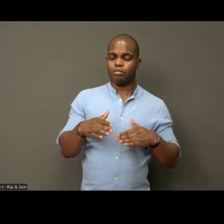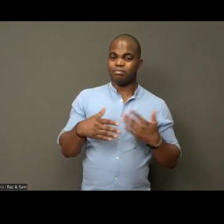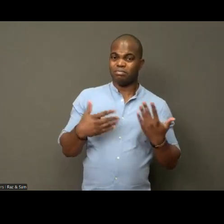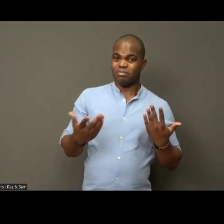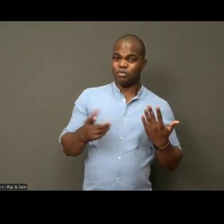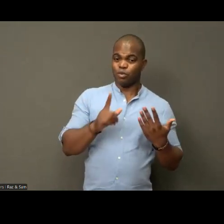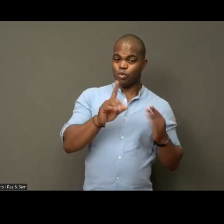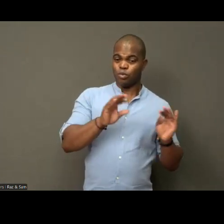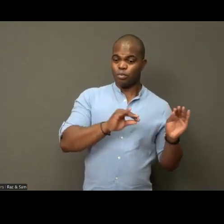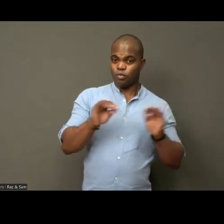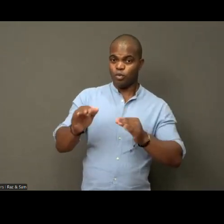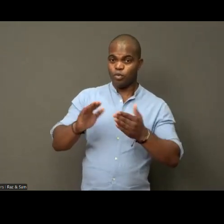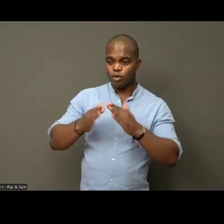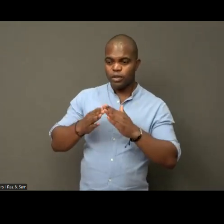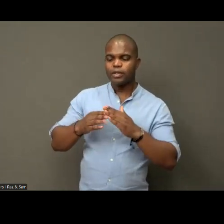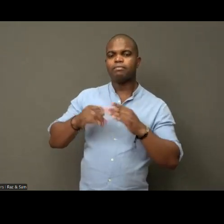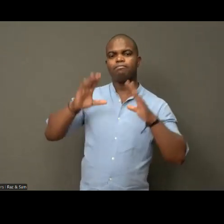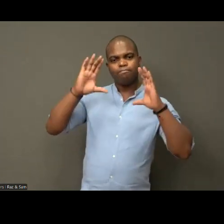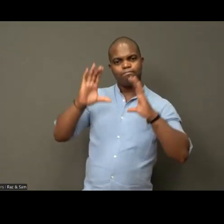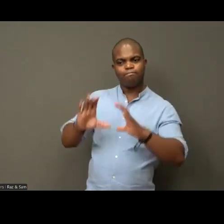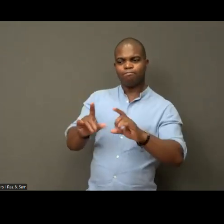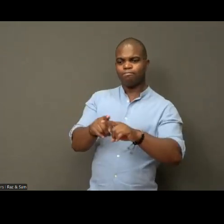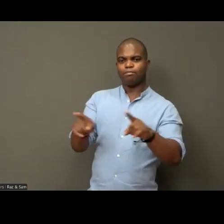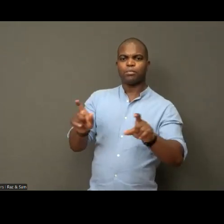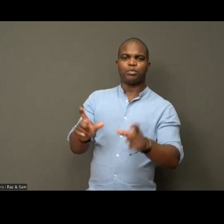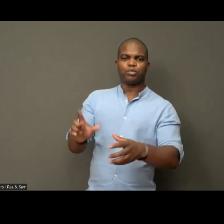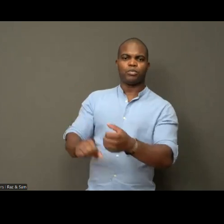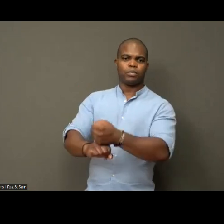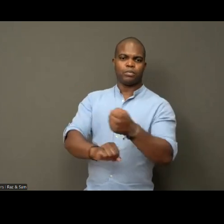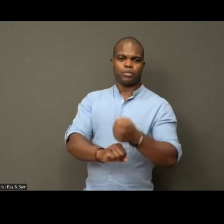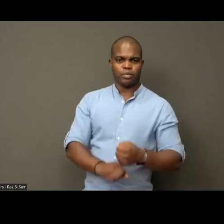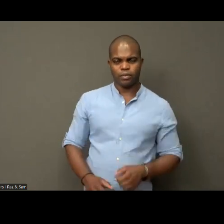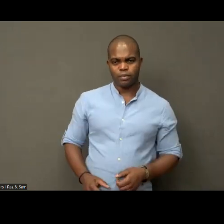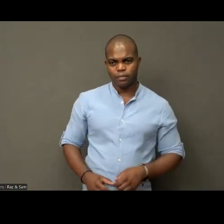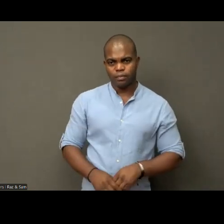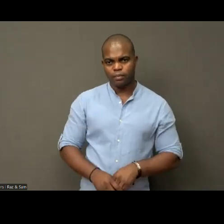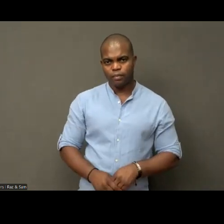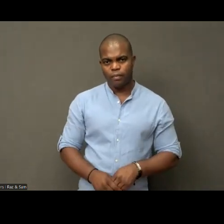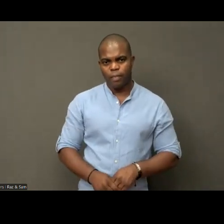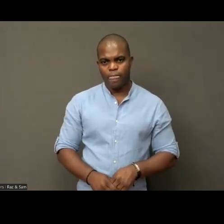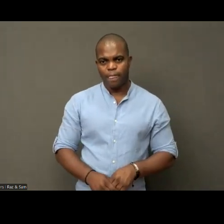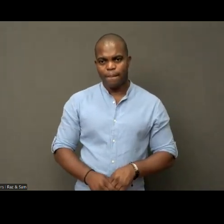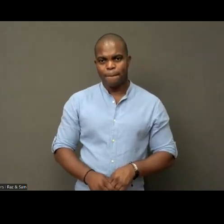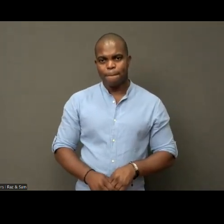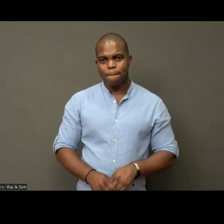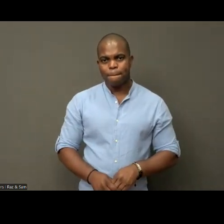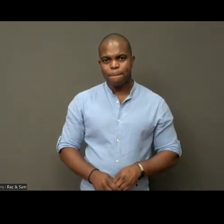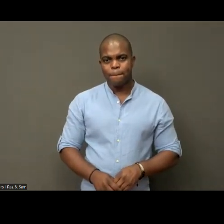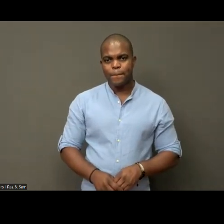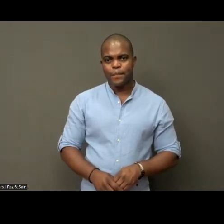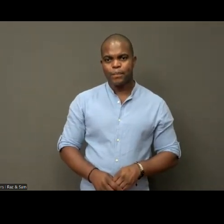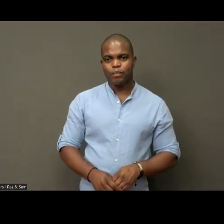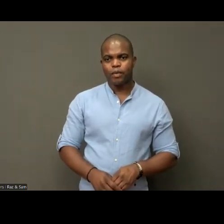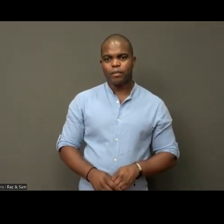temos os aspectos de eliminação de monocercose na última década.